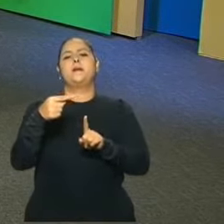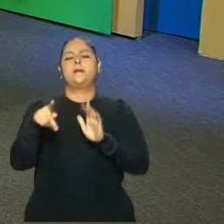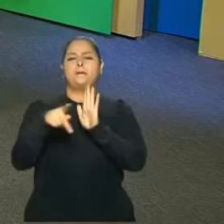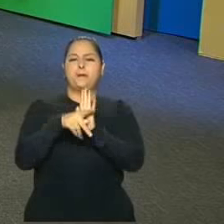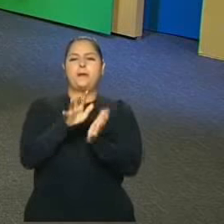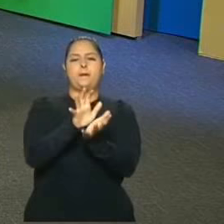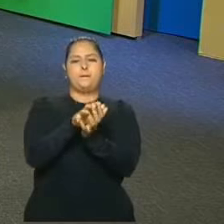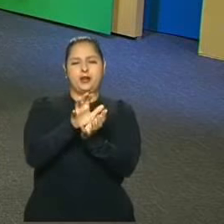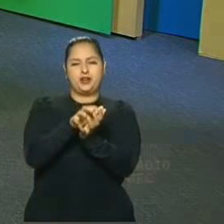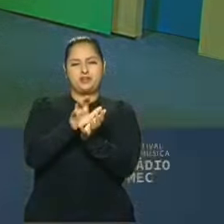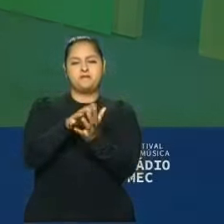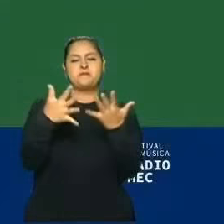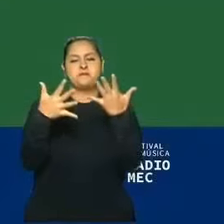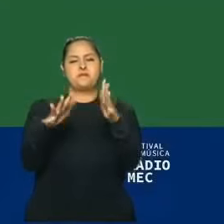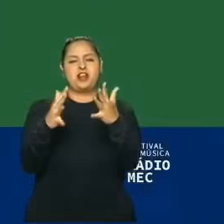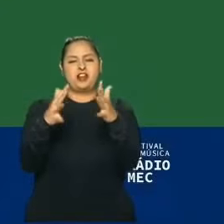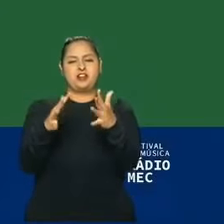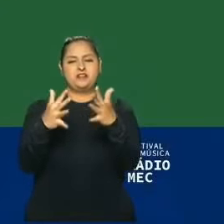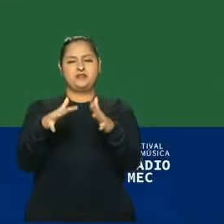Parabéns. Parabéns, Mariane.